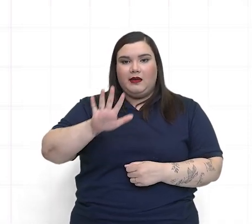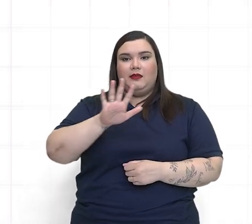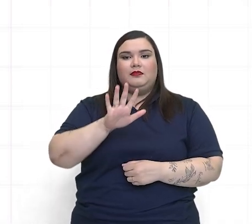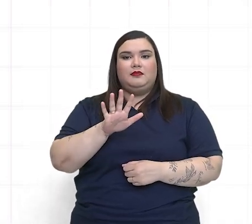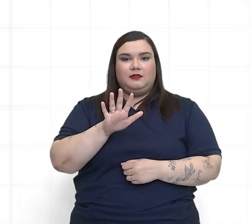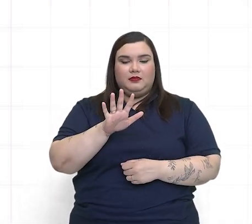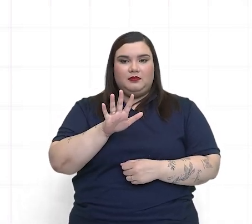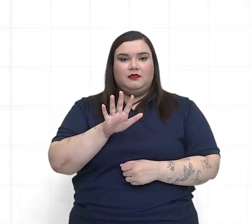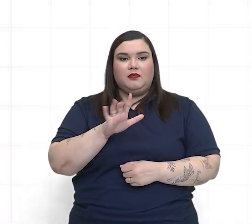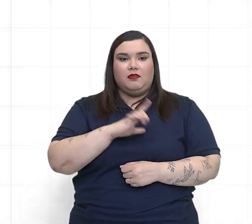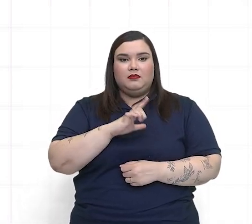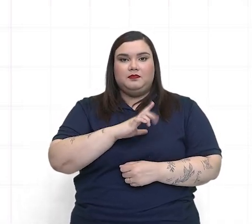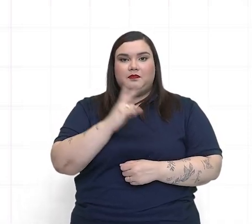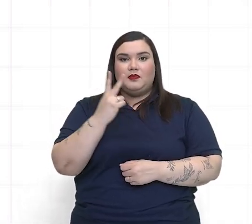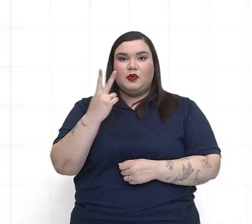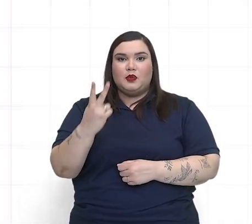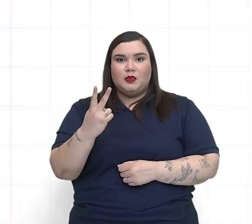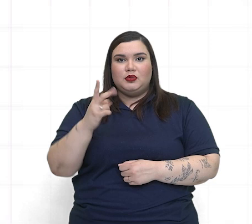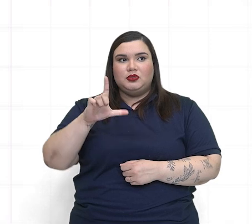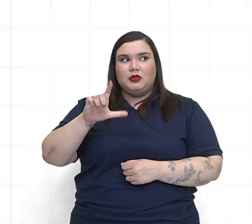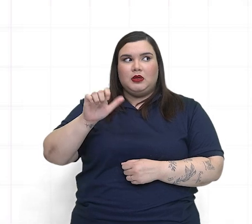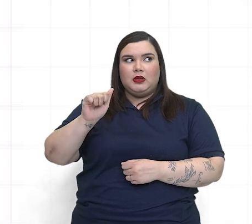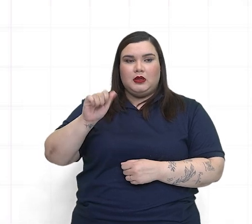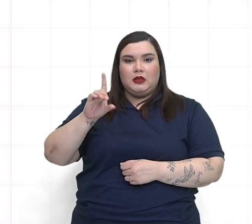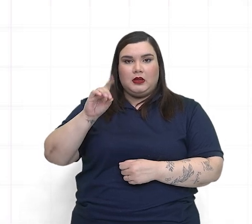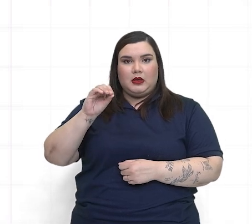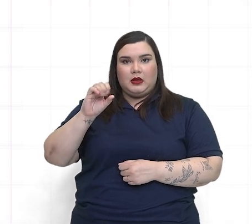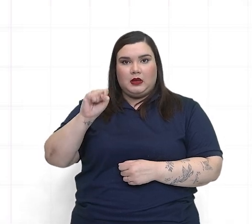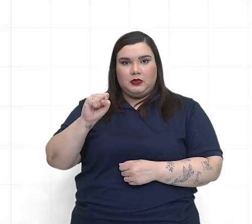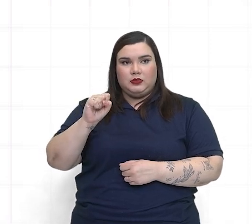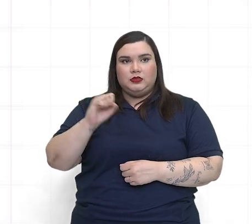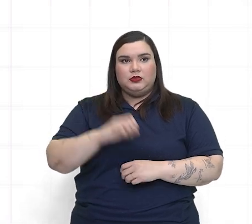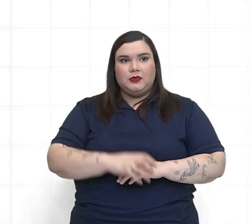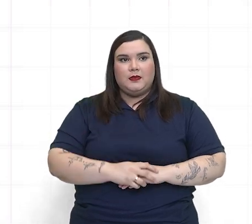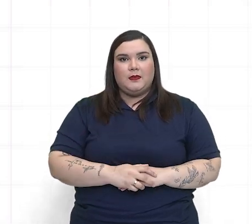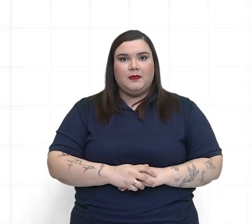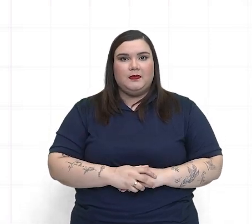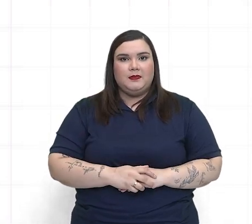né, por 2 lados consecutivos.